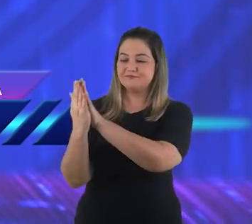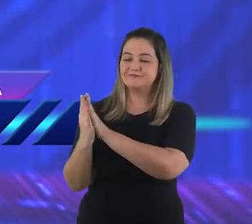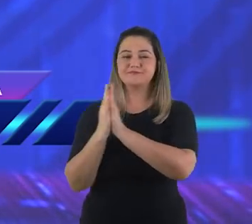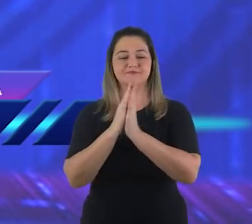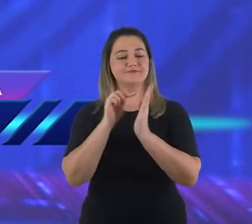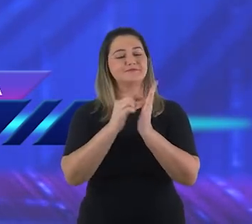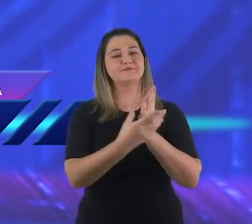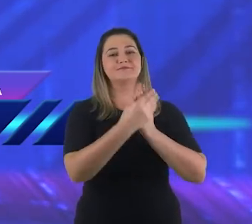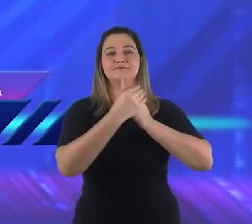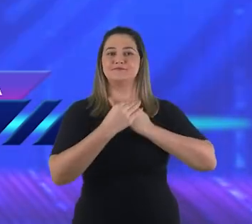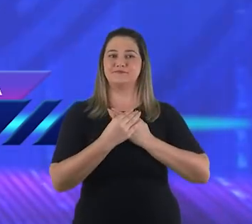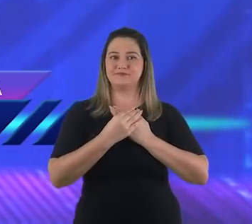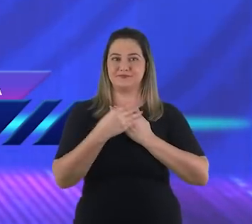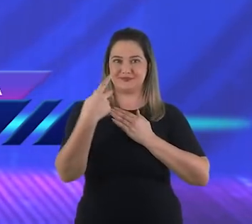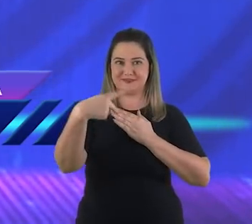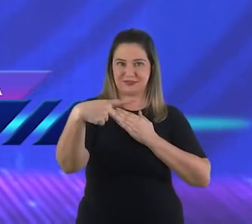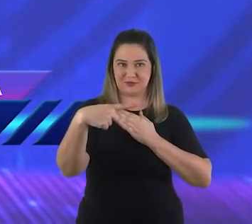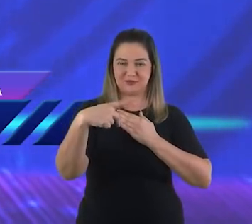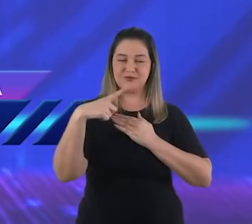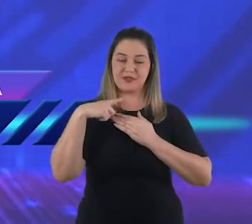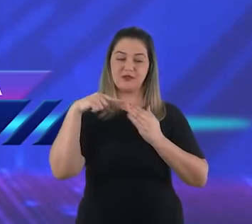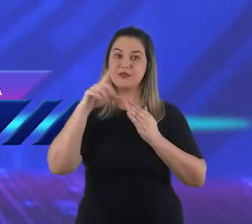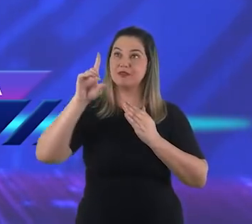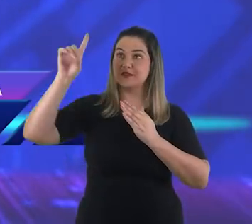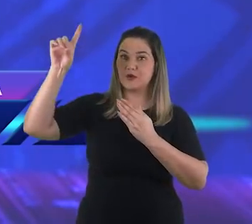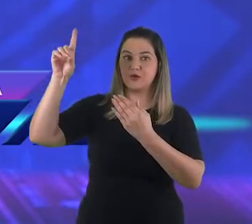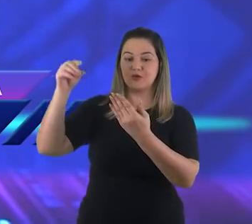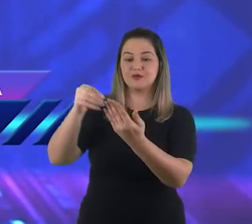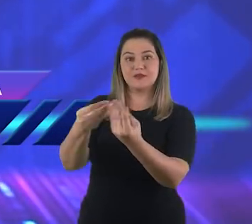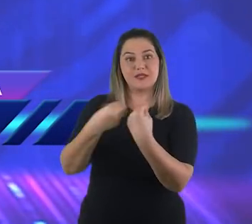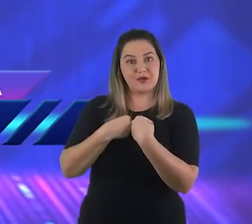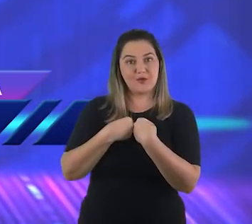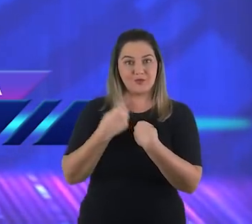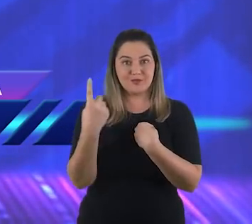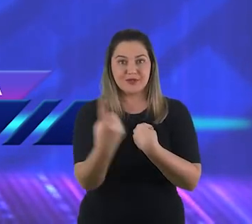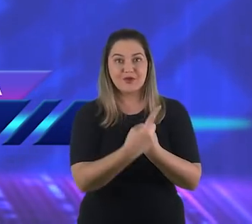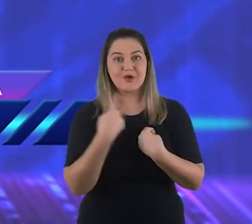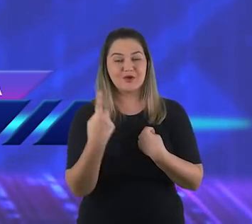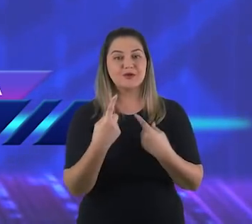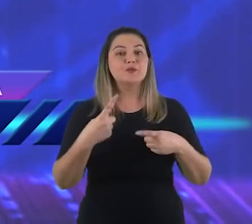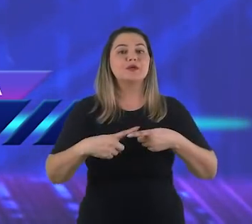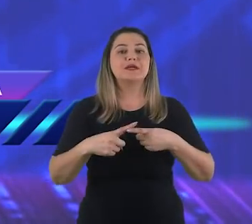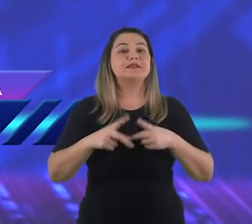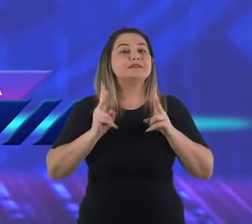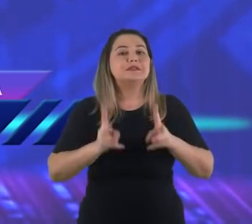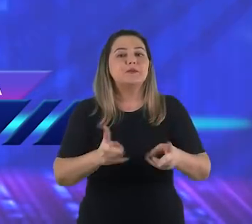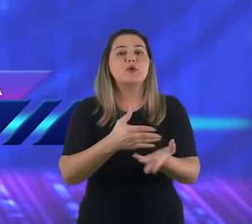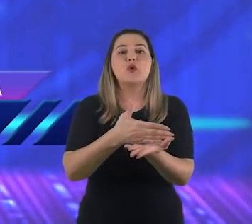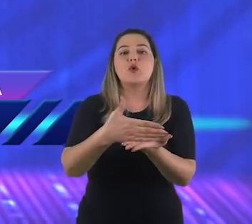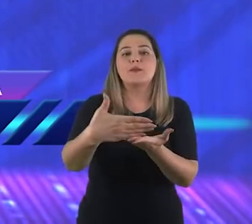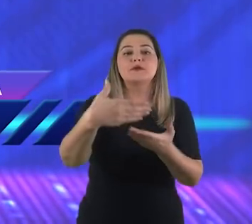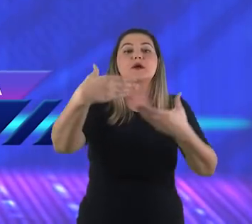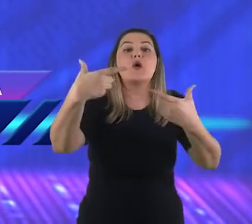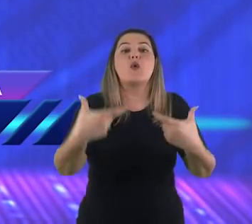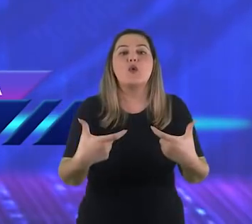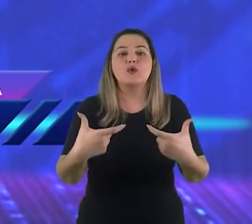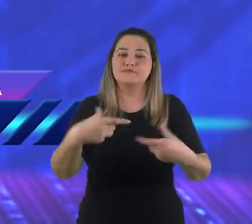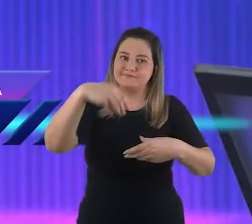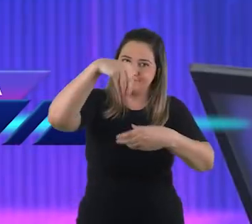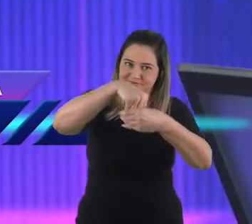deixou como revelação para todos nós? Porque tudo começa na palavra.